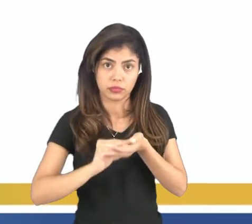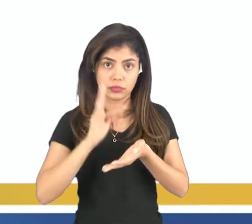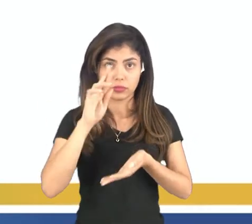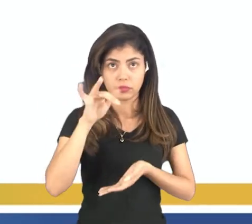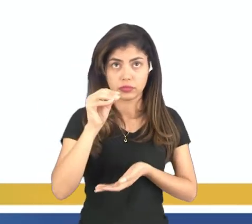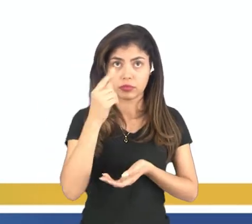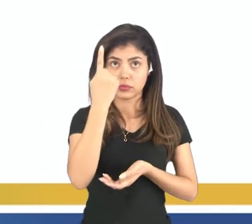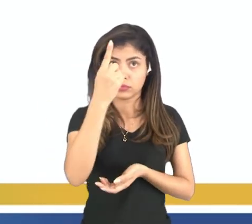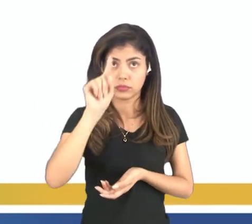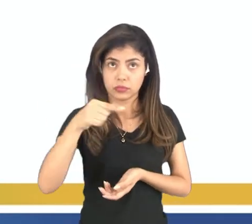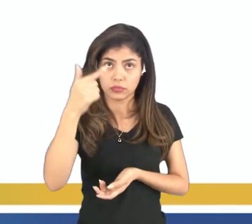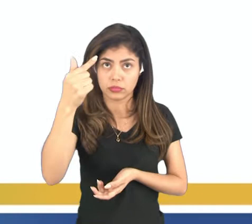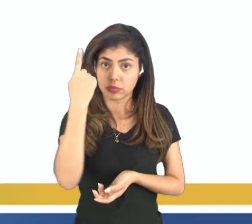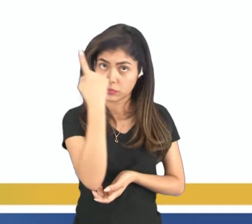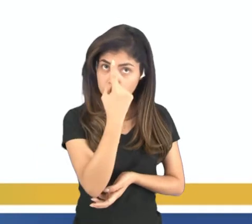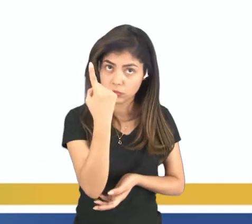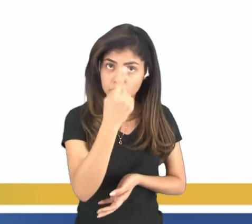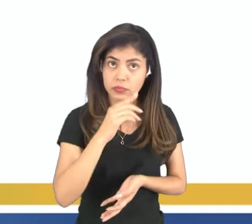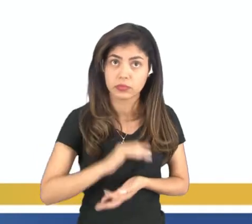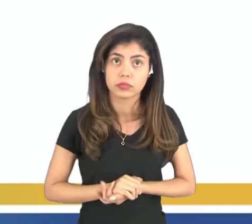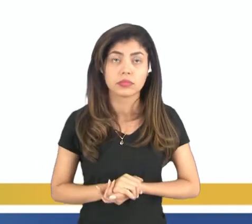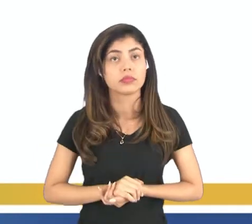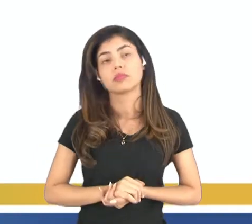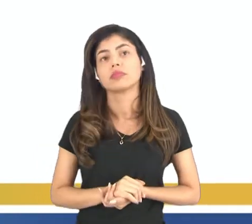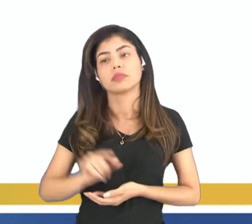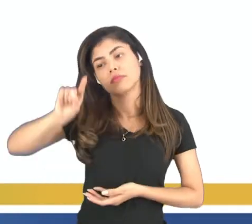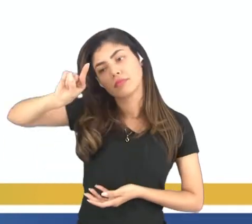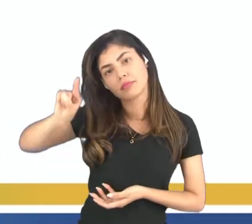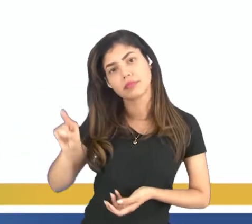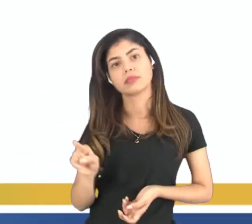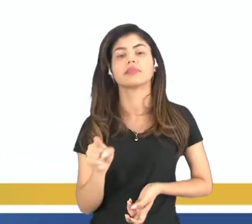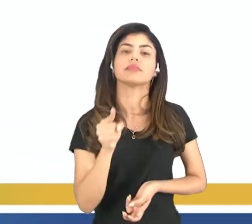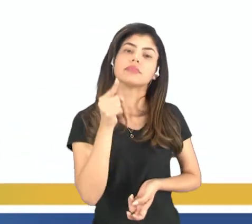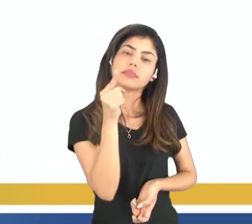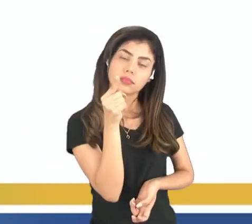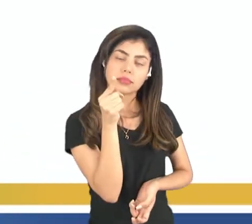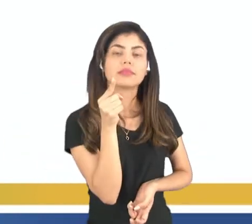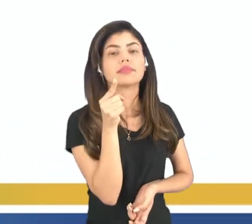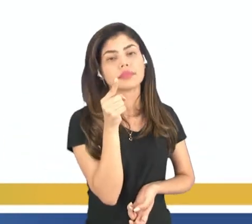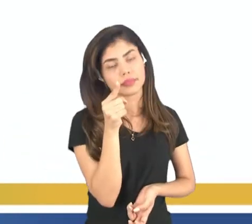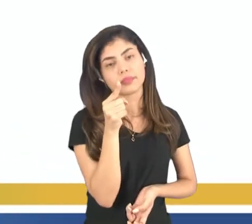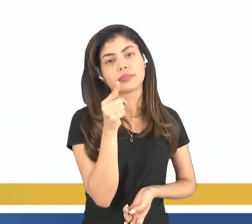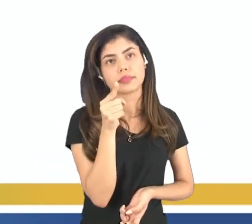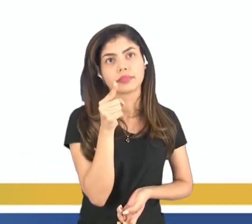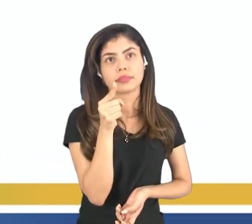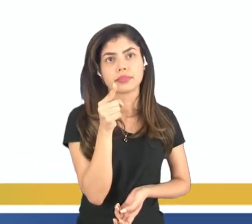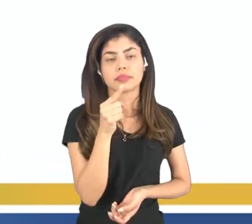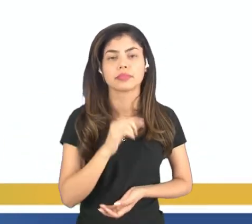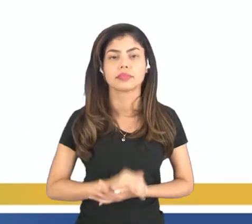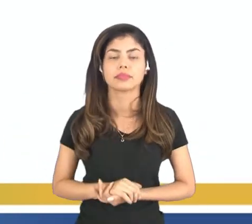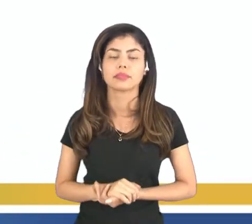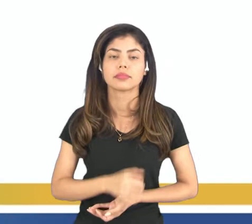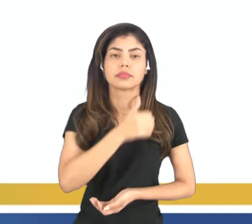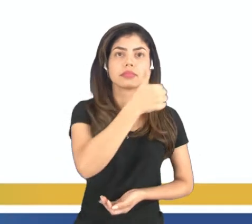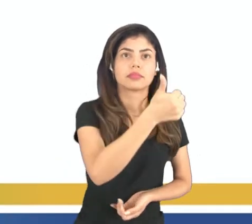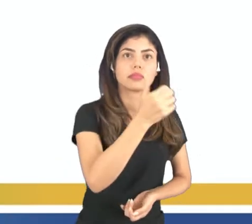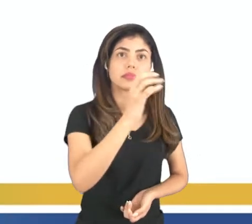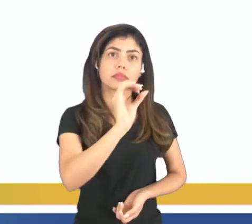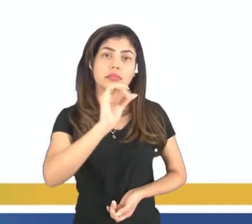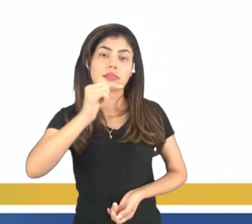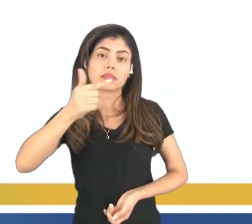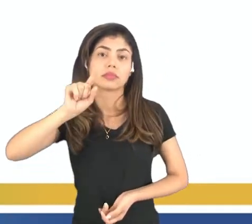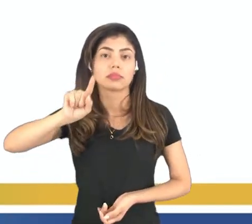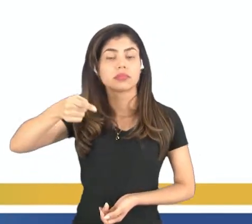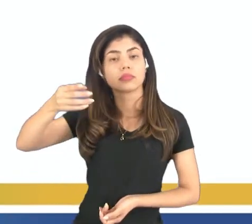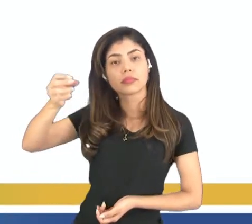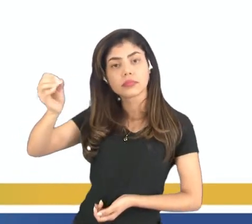é 1,7 tem uma casa decimal 60 não tem nenhum então lá no resultado nós vamos andar uma casa